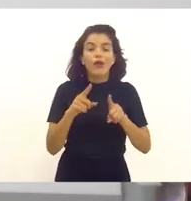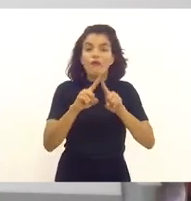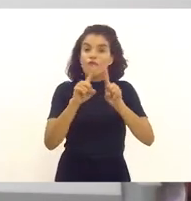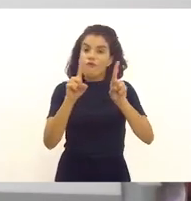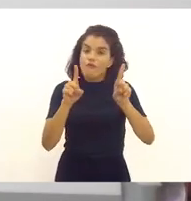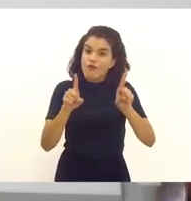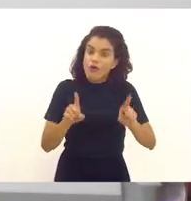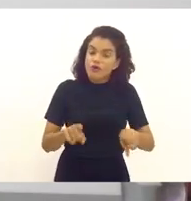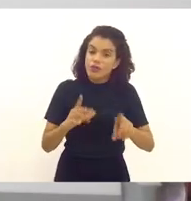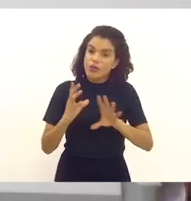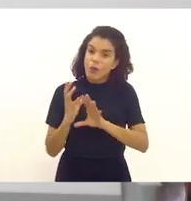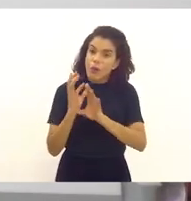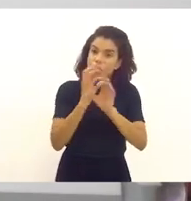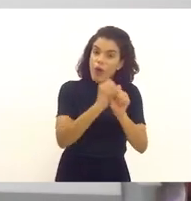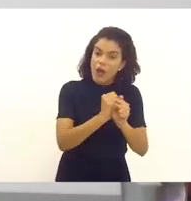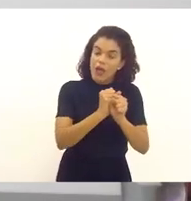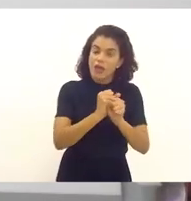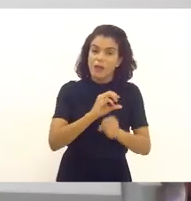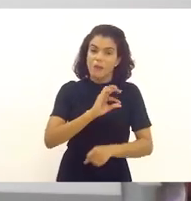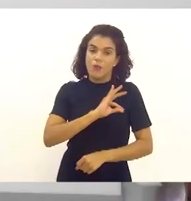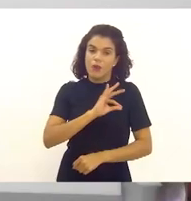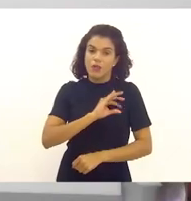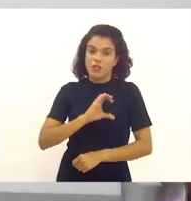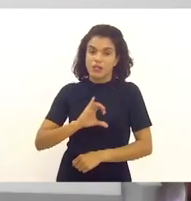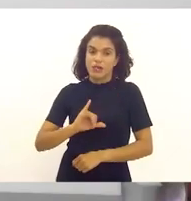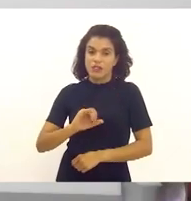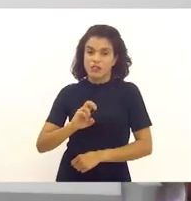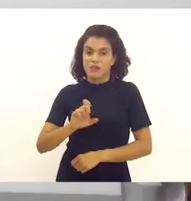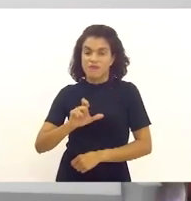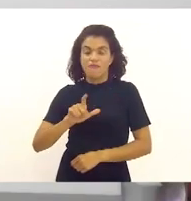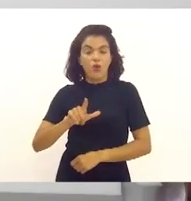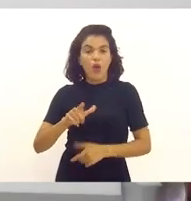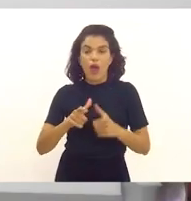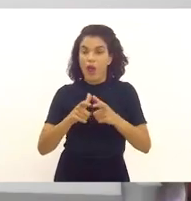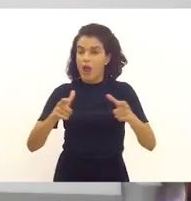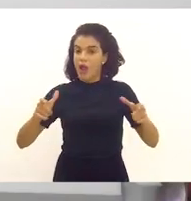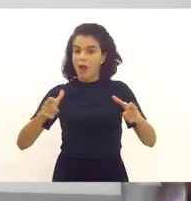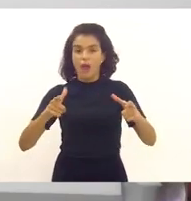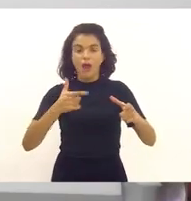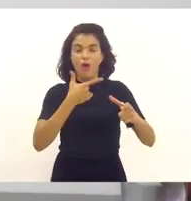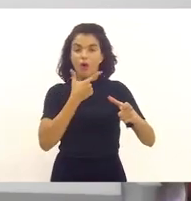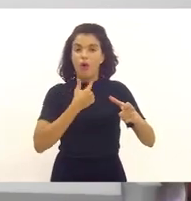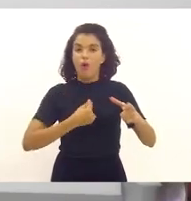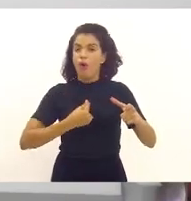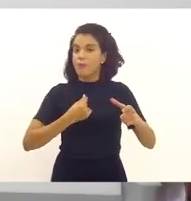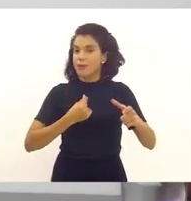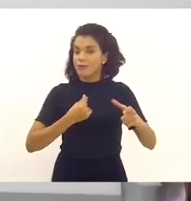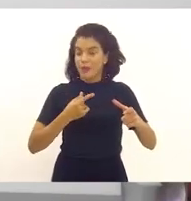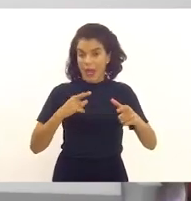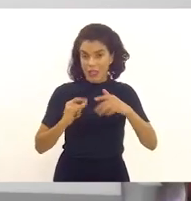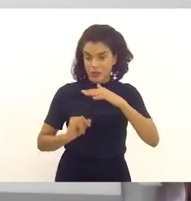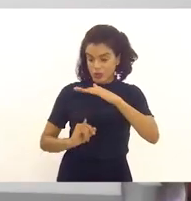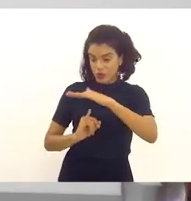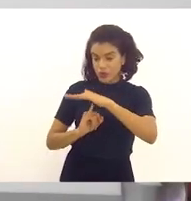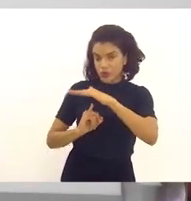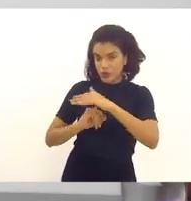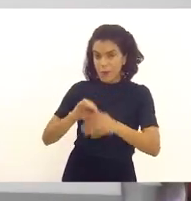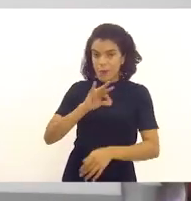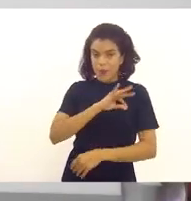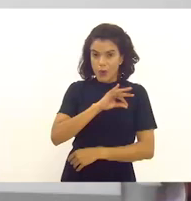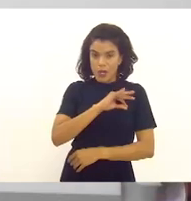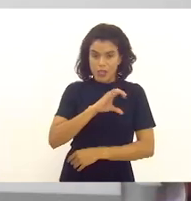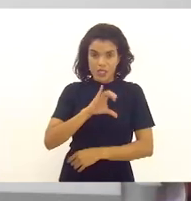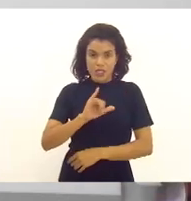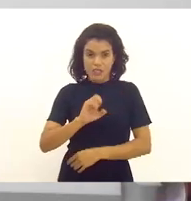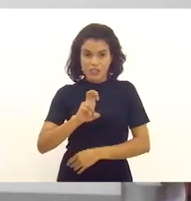efetivo da Polícia Civil é um efetivo masculino a nossa instituição as polícias tanto